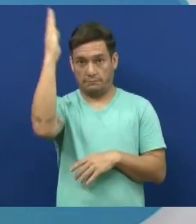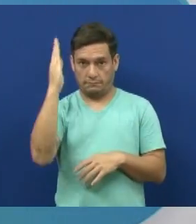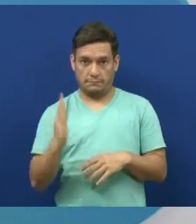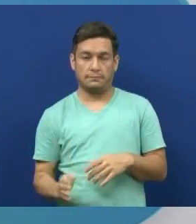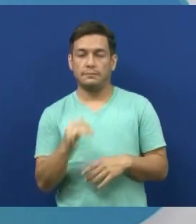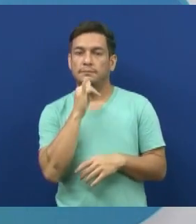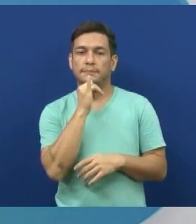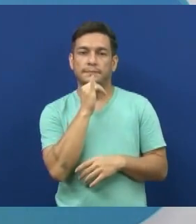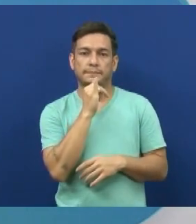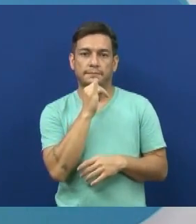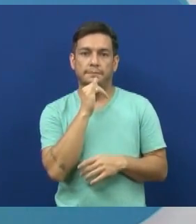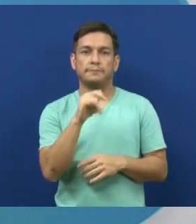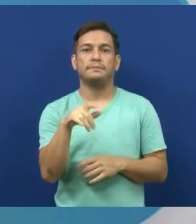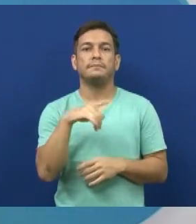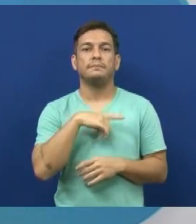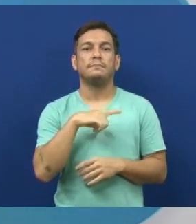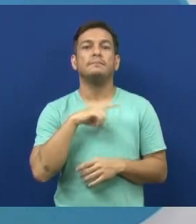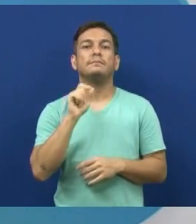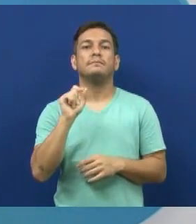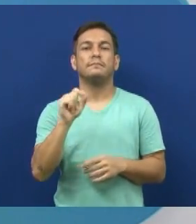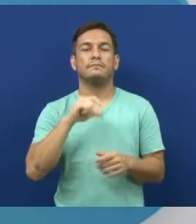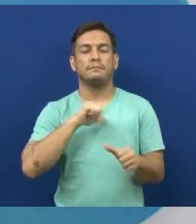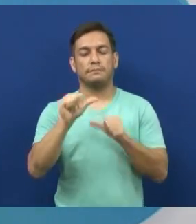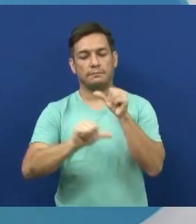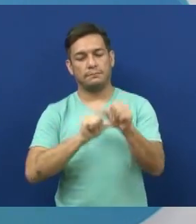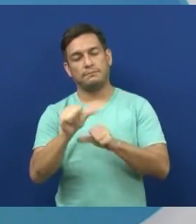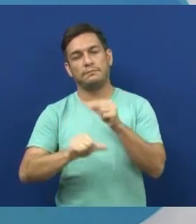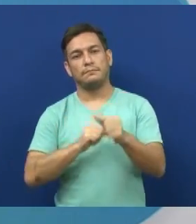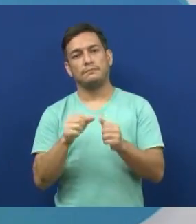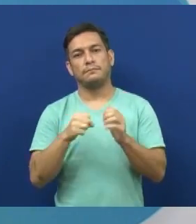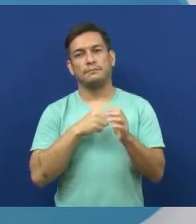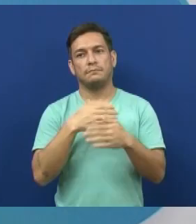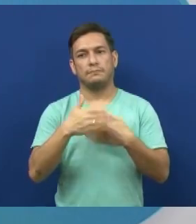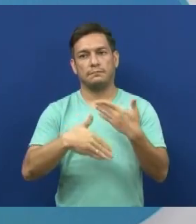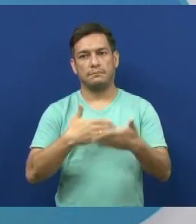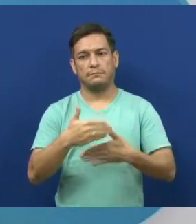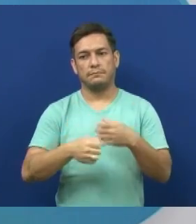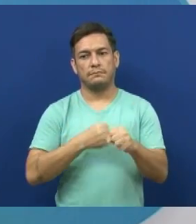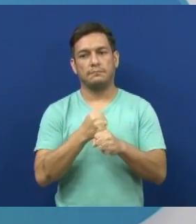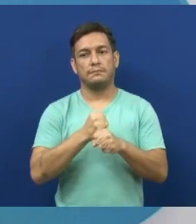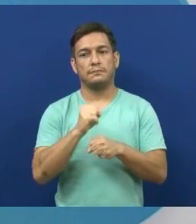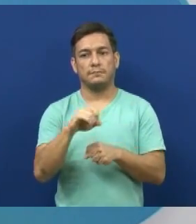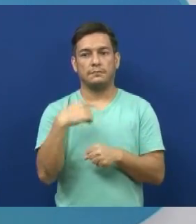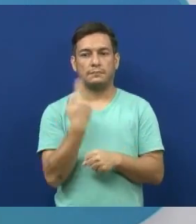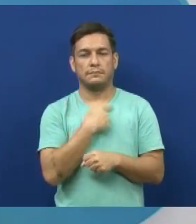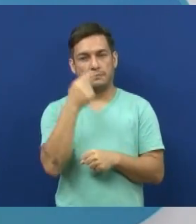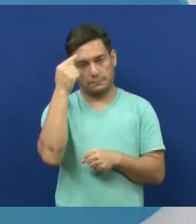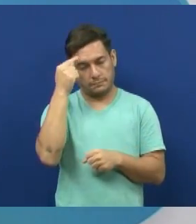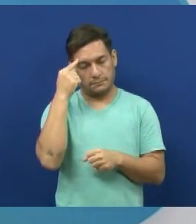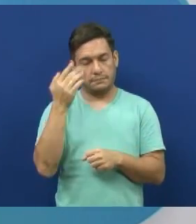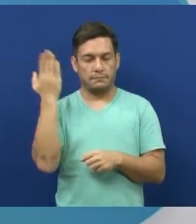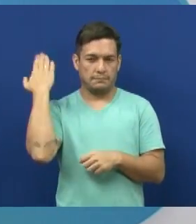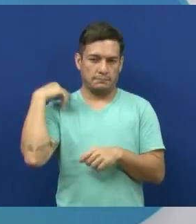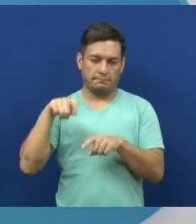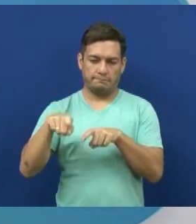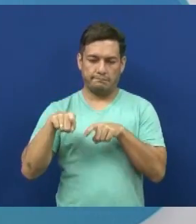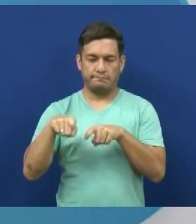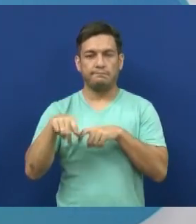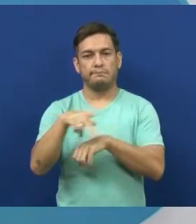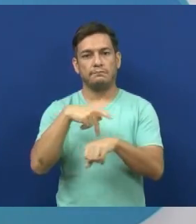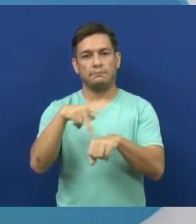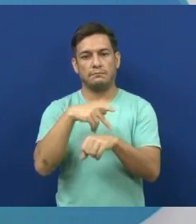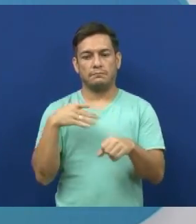brasileiro, por exemplo, ele vem sendo alterado ao longo dos séculos. Se nós pensarmos desde a colonização do nosso